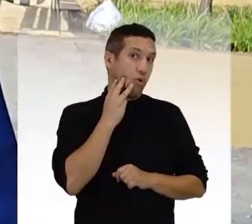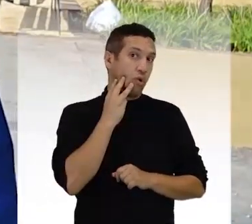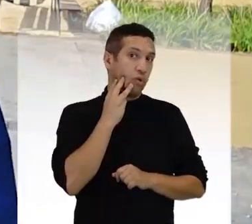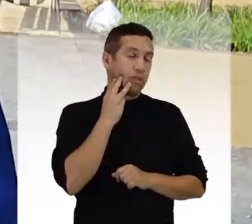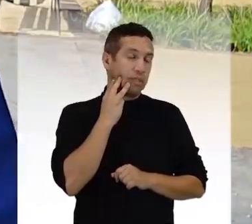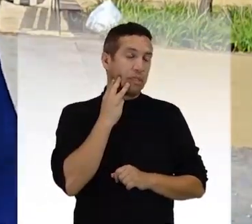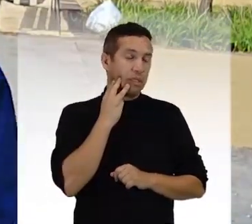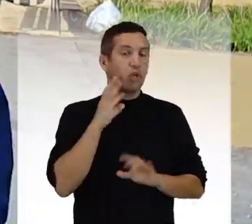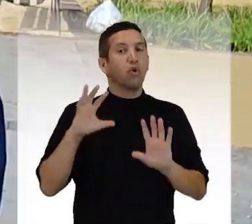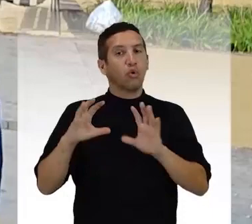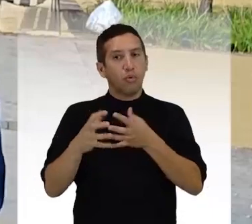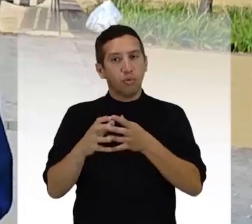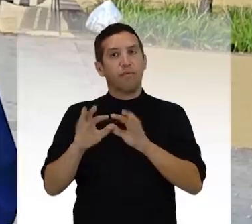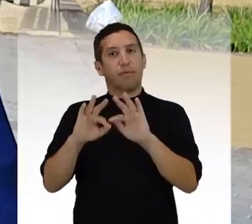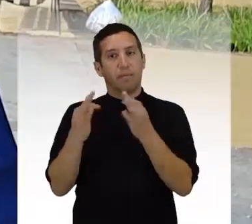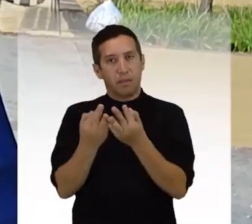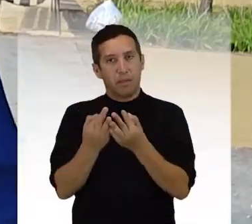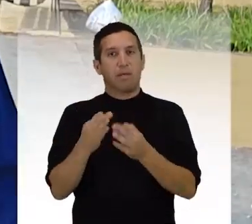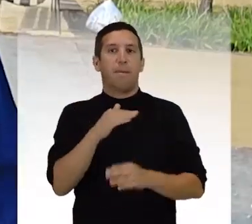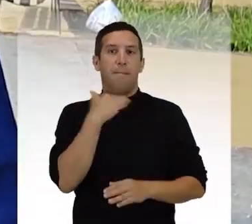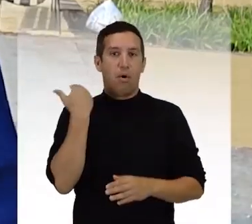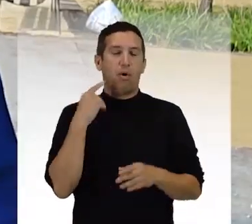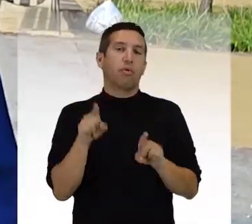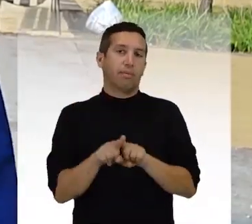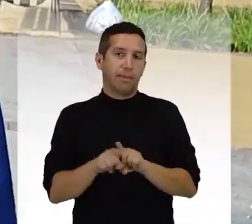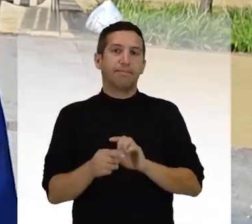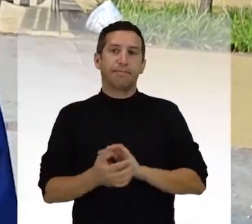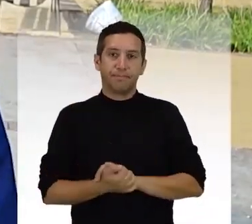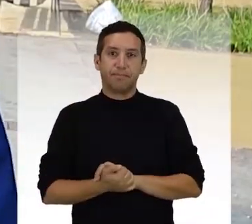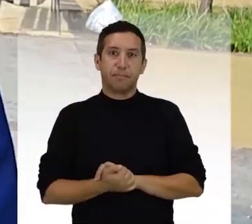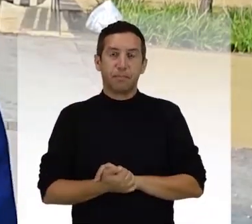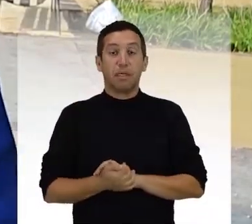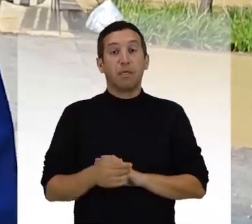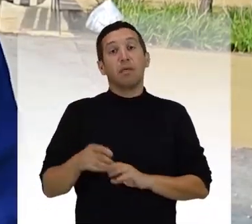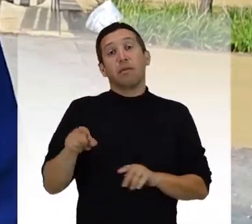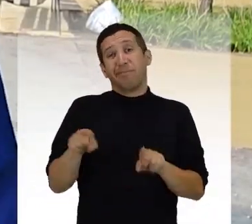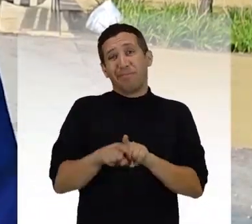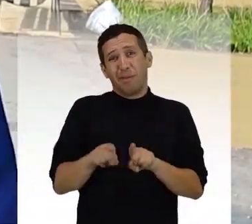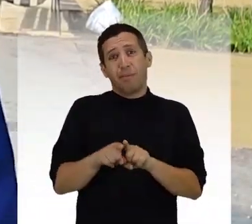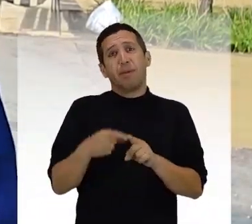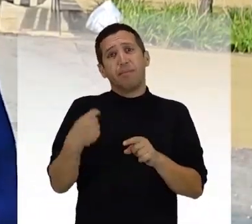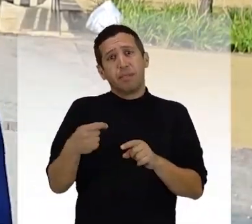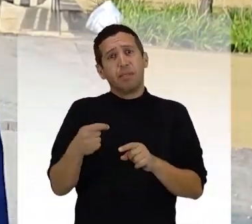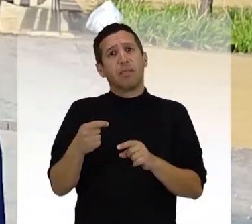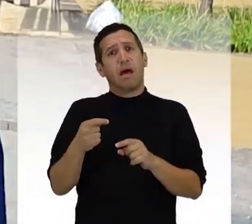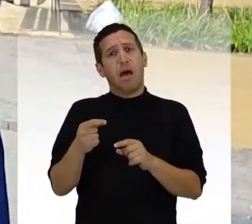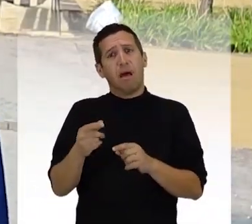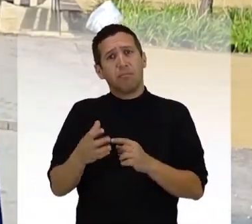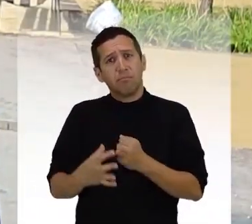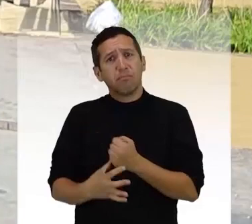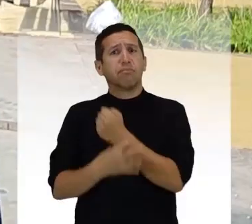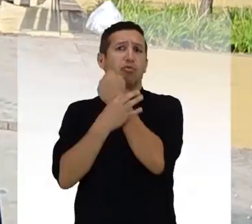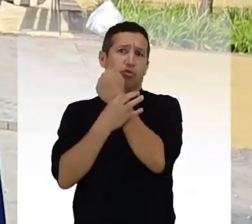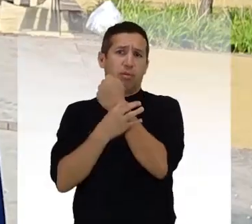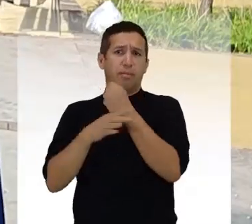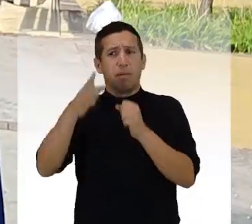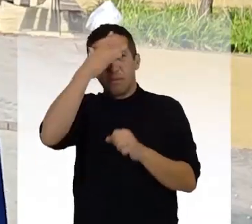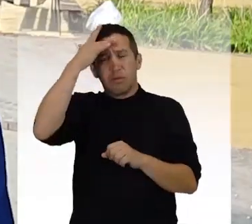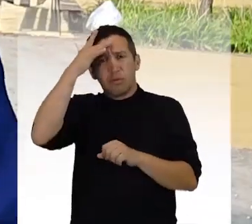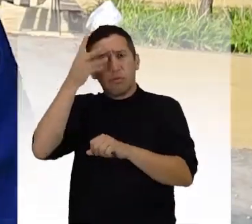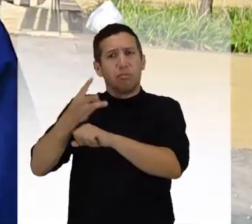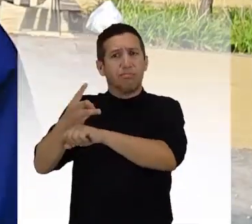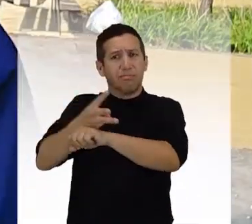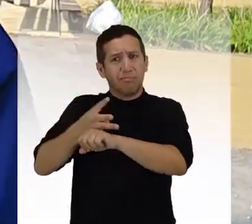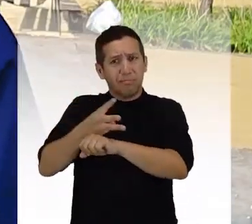de R$400 milhões para grupos familiares dos mortos e desaparecidos, além de estabilidade no emprego para